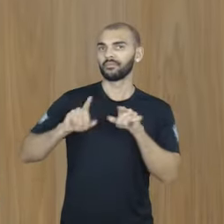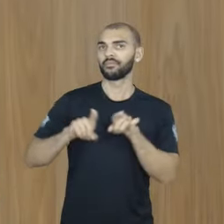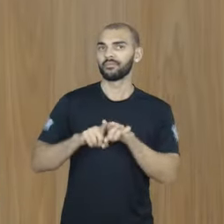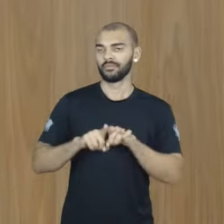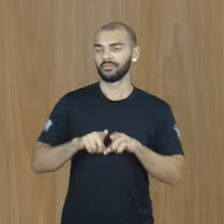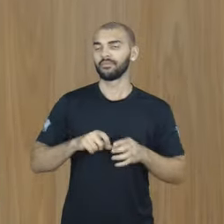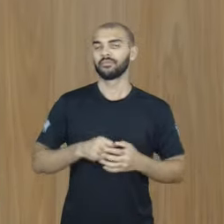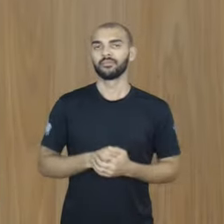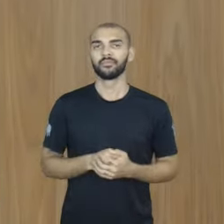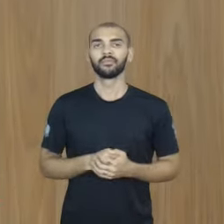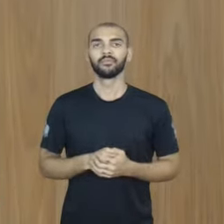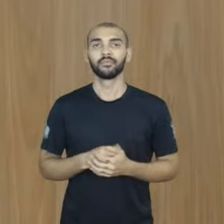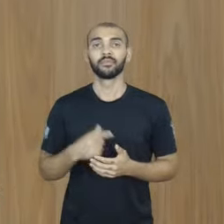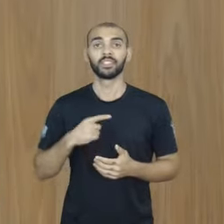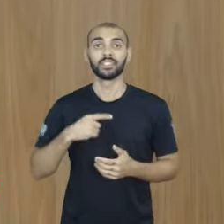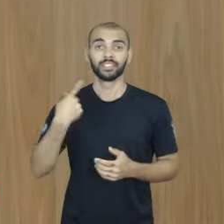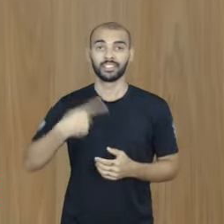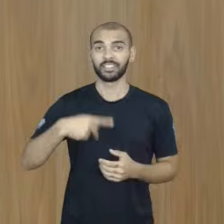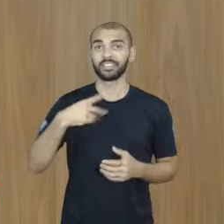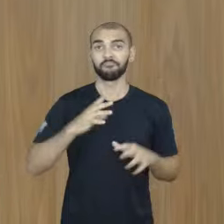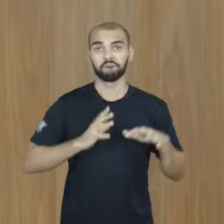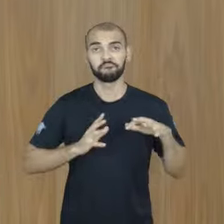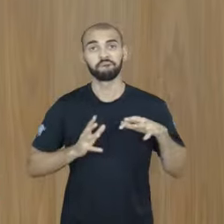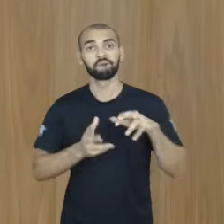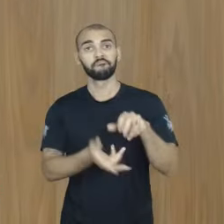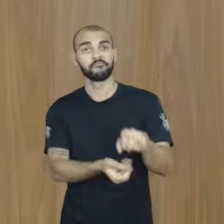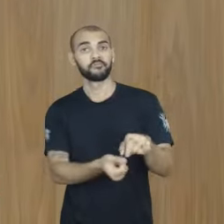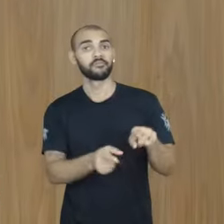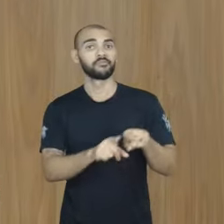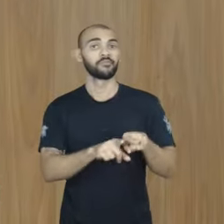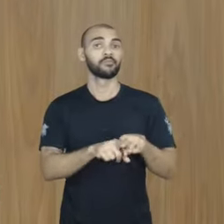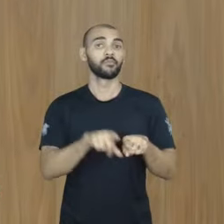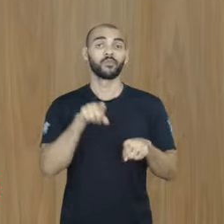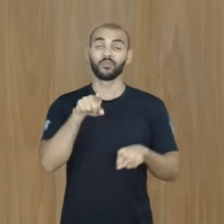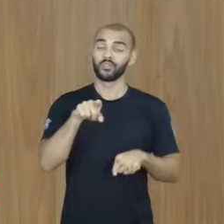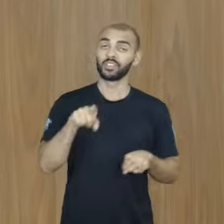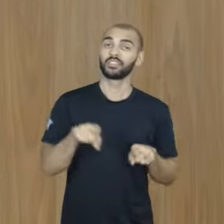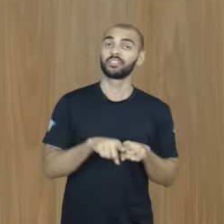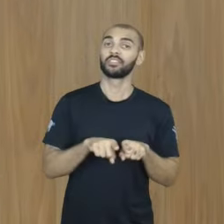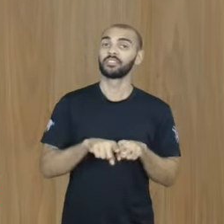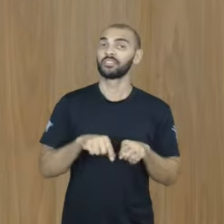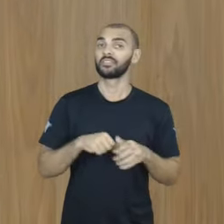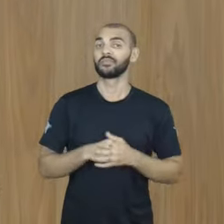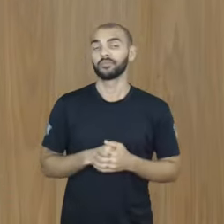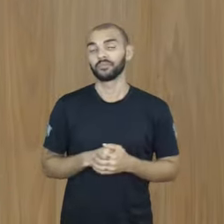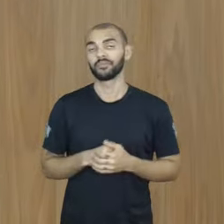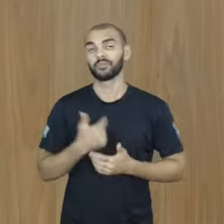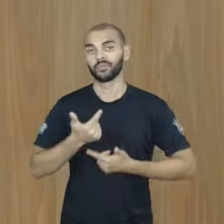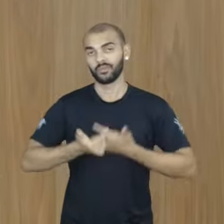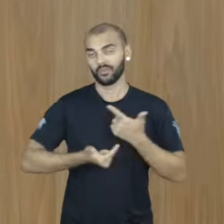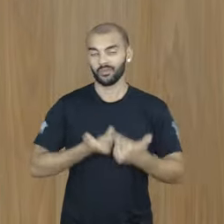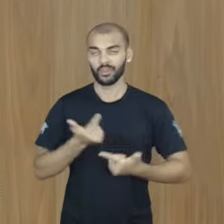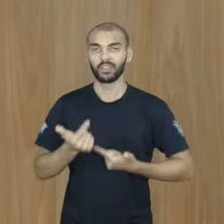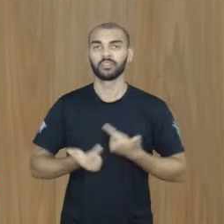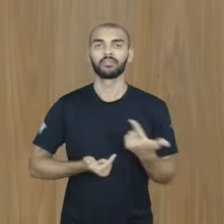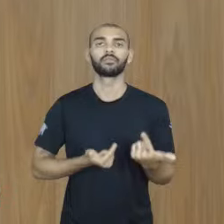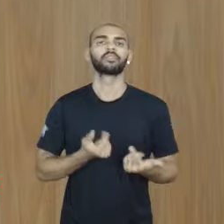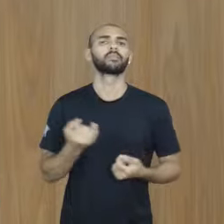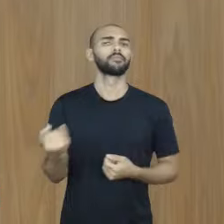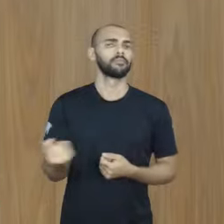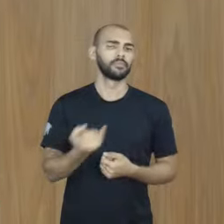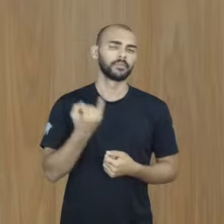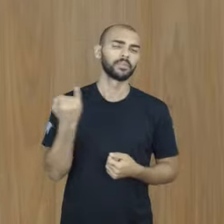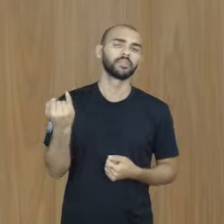importante que carrega esse planeta, né? Vamos combinar, apenas não, você é simplesmente um trabalhador, isso é super